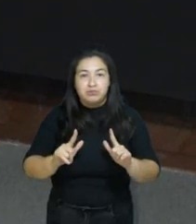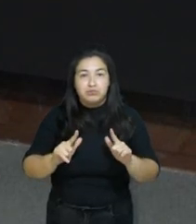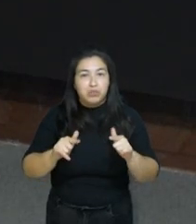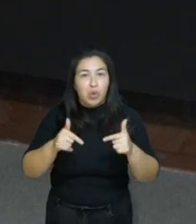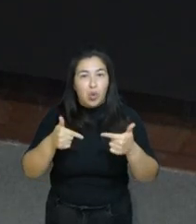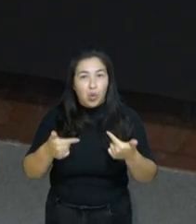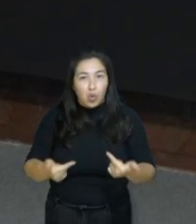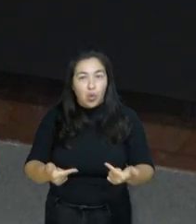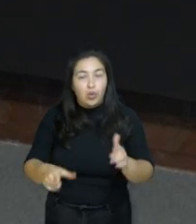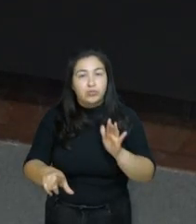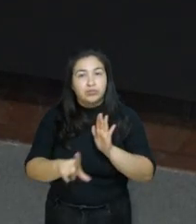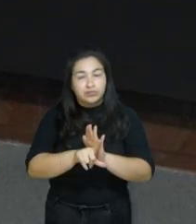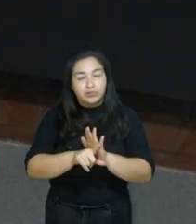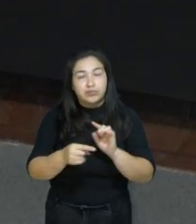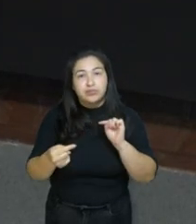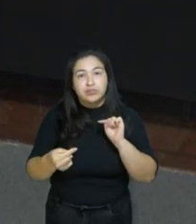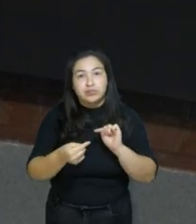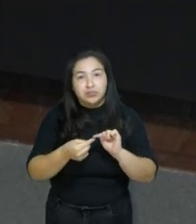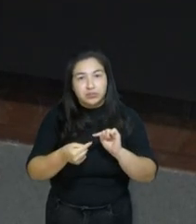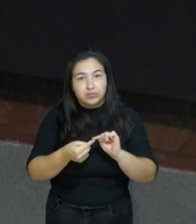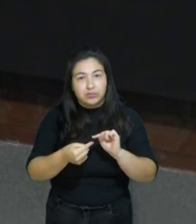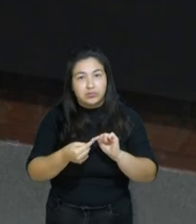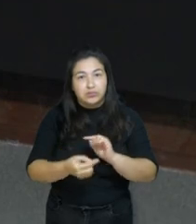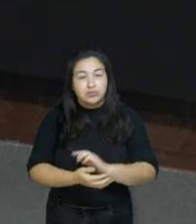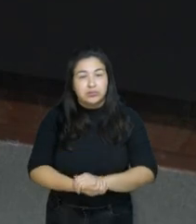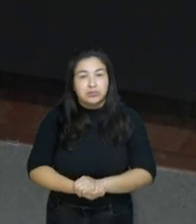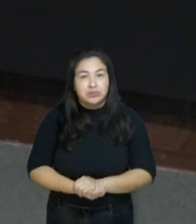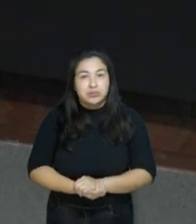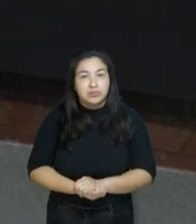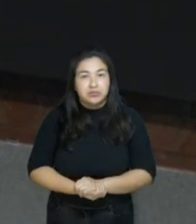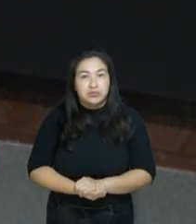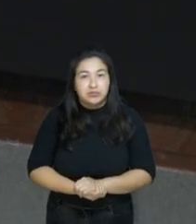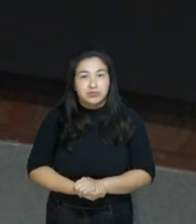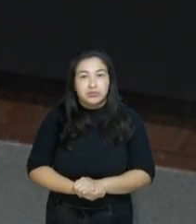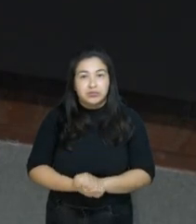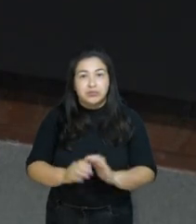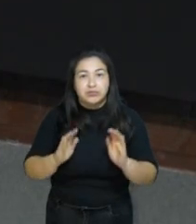ações legais que já estão